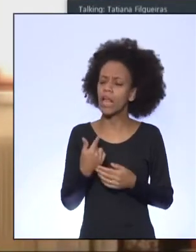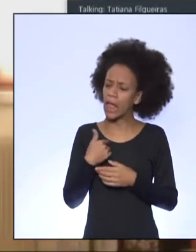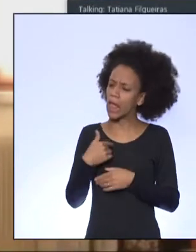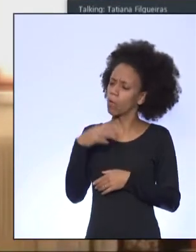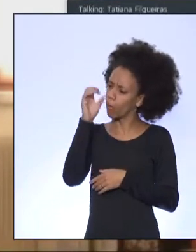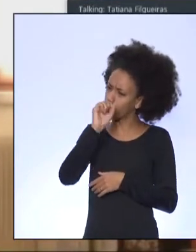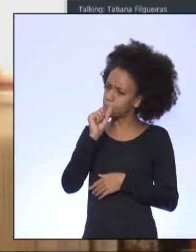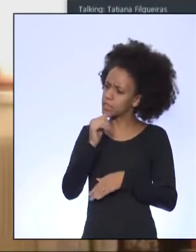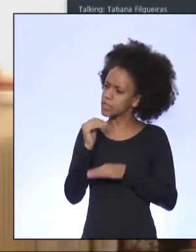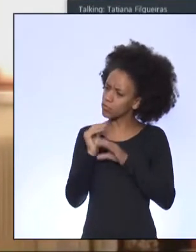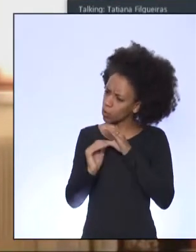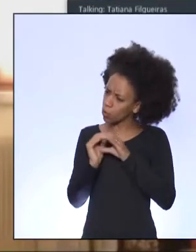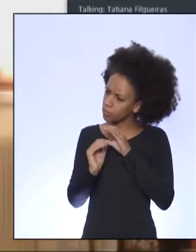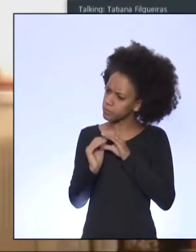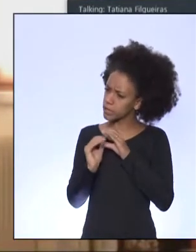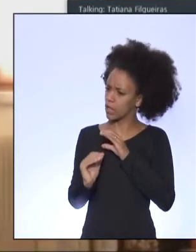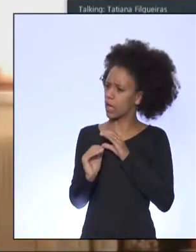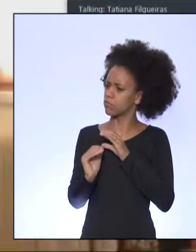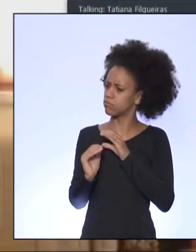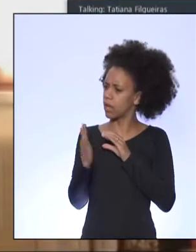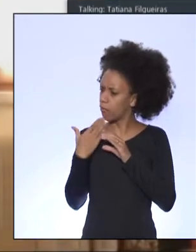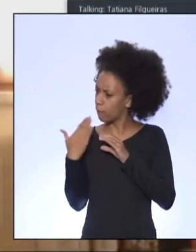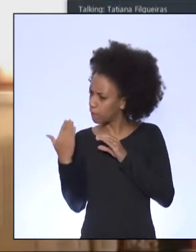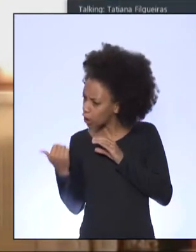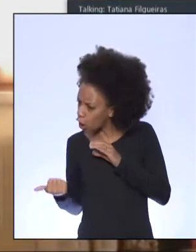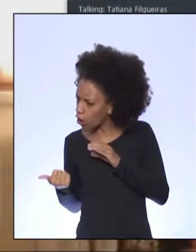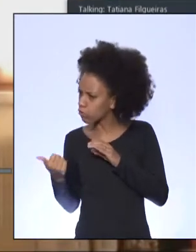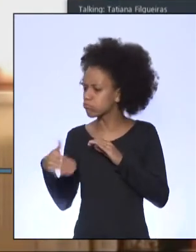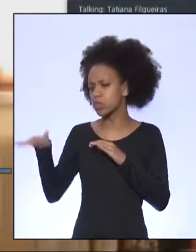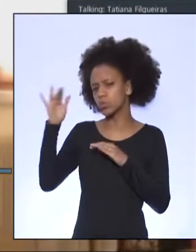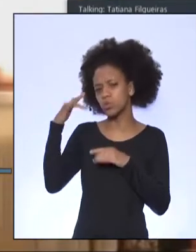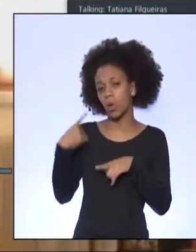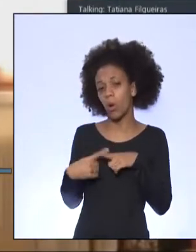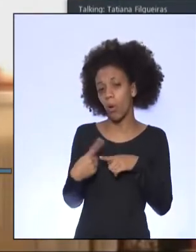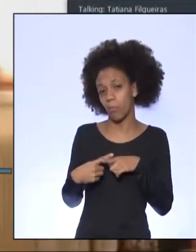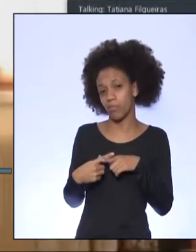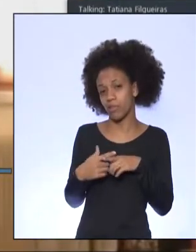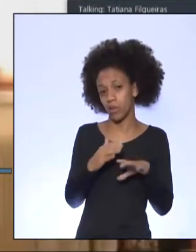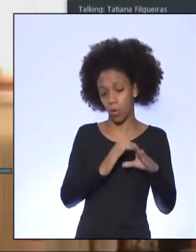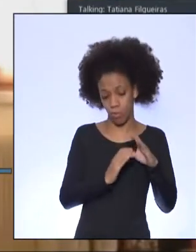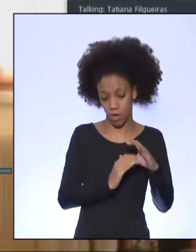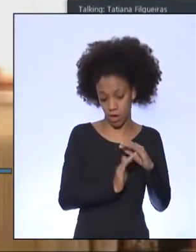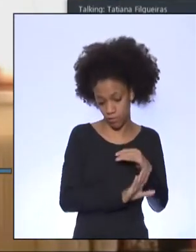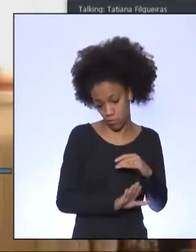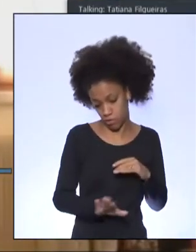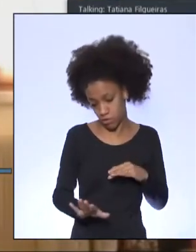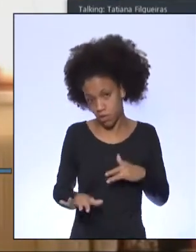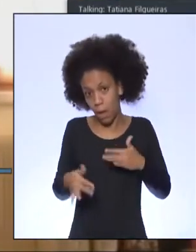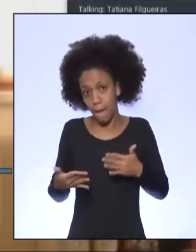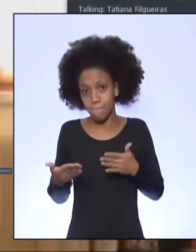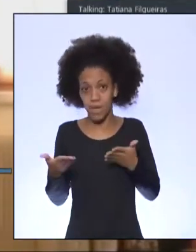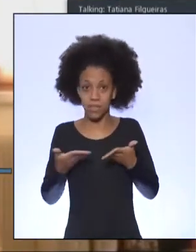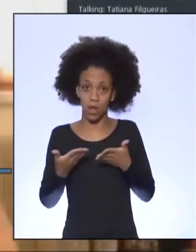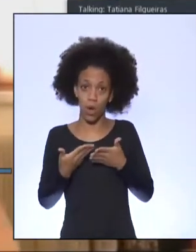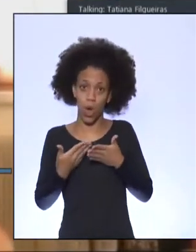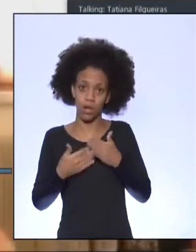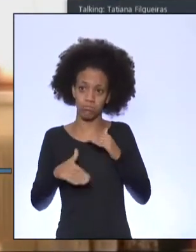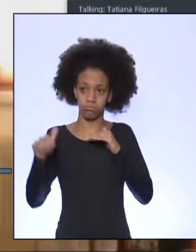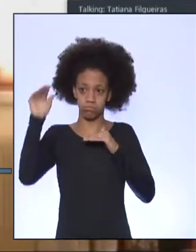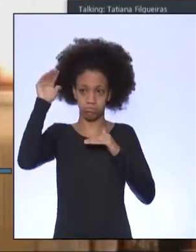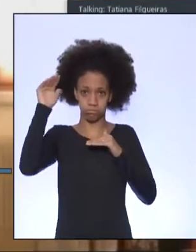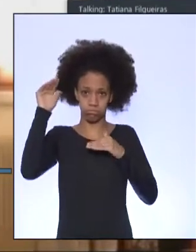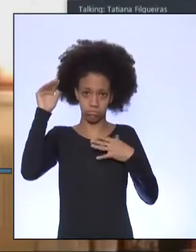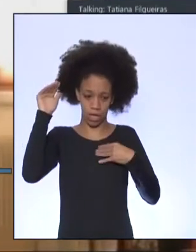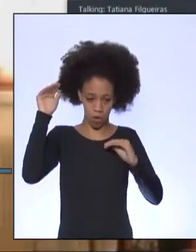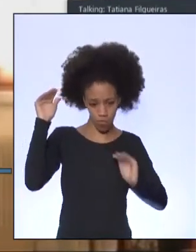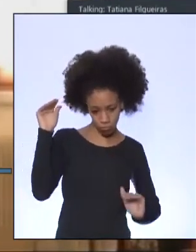me comunicar melhor com o adulto, porque uma boa parte do meu dia a dia era me comunicar com criança, e eu agora estou em casa com adultos, né? Então, eu estou